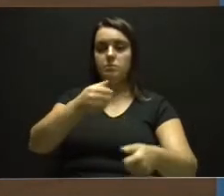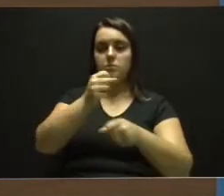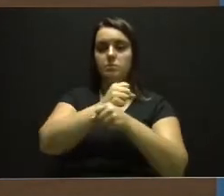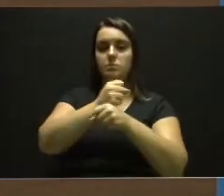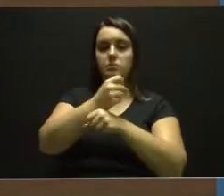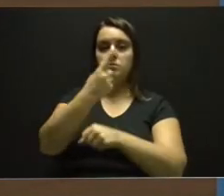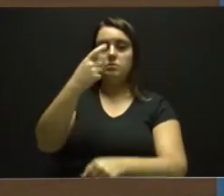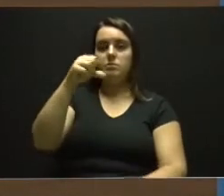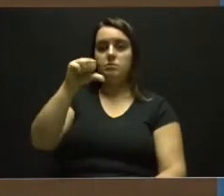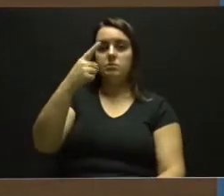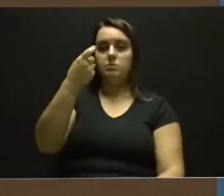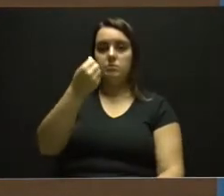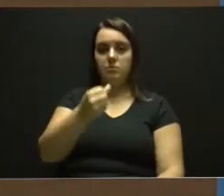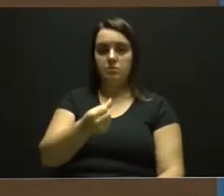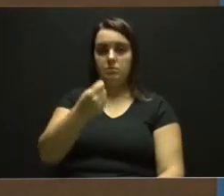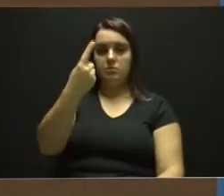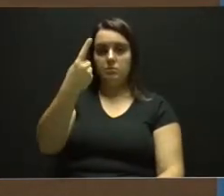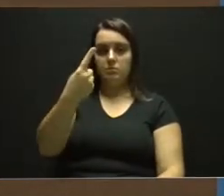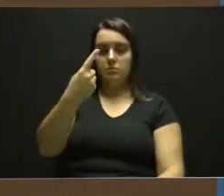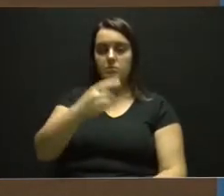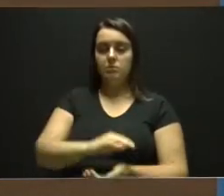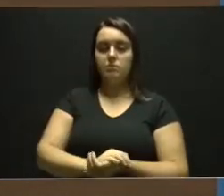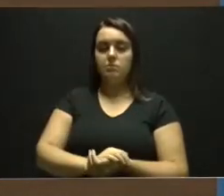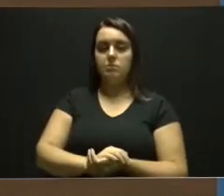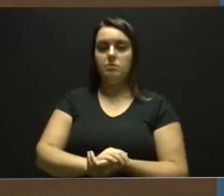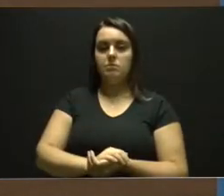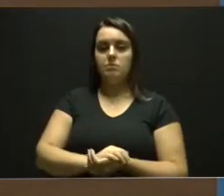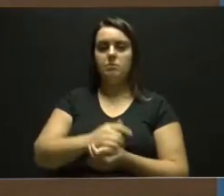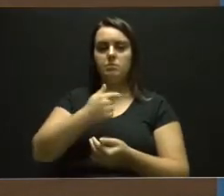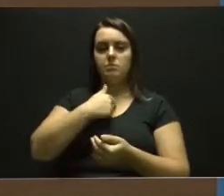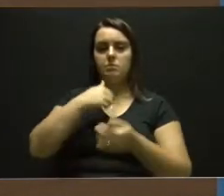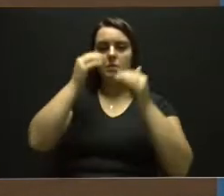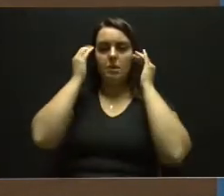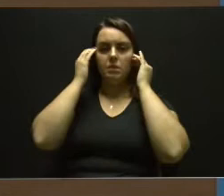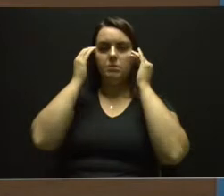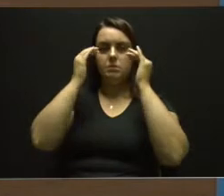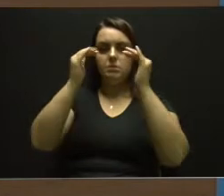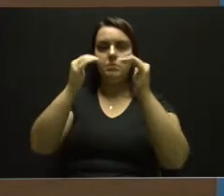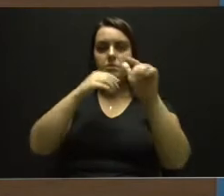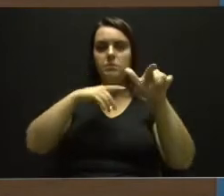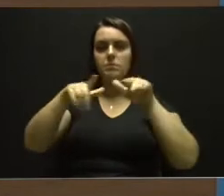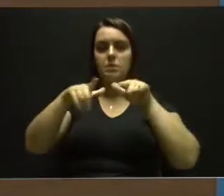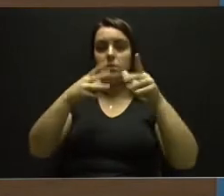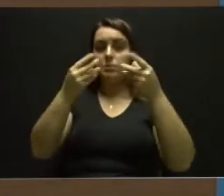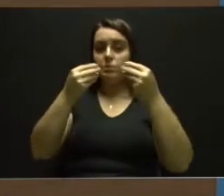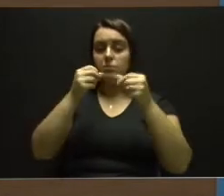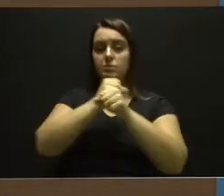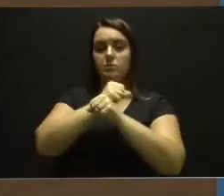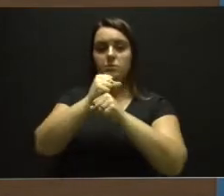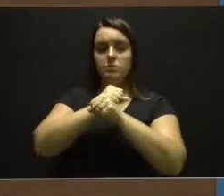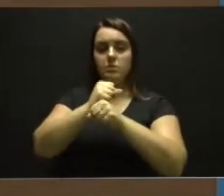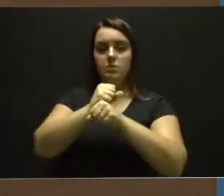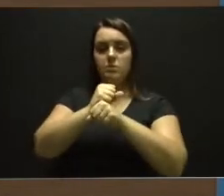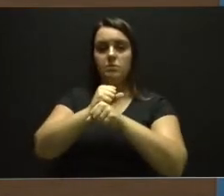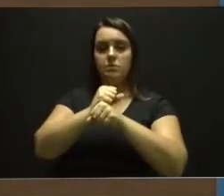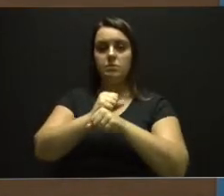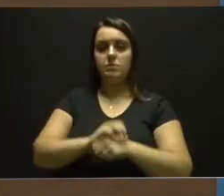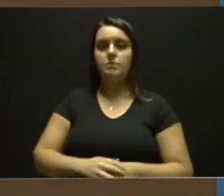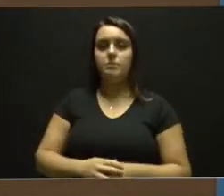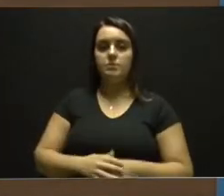cozinha foi uma belíssima carreira eu digo pra vocês a luta é difícil